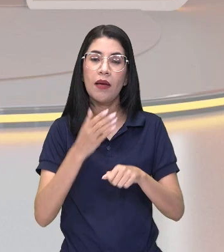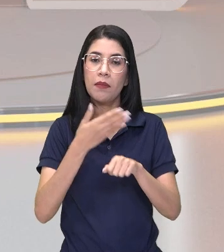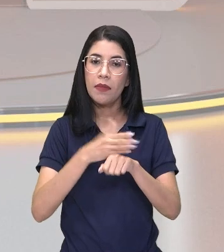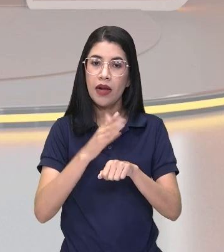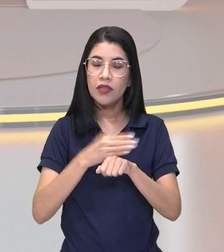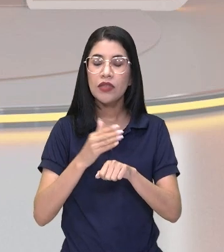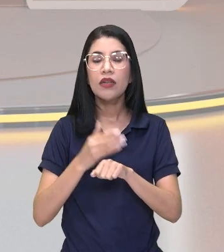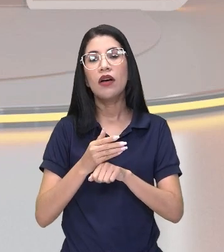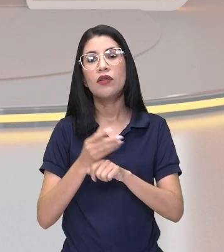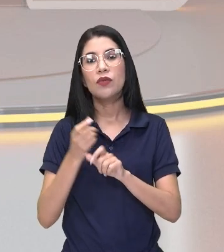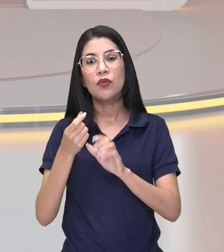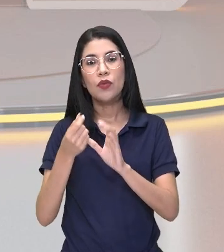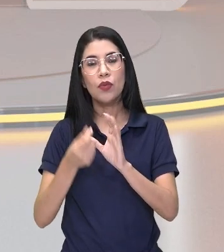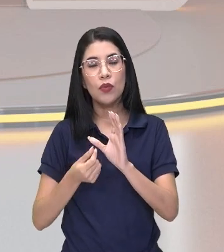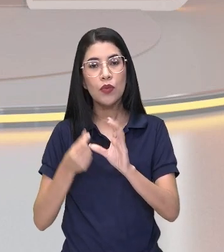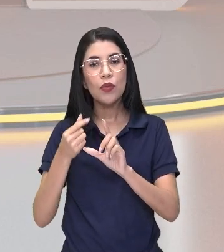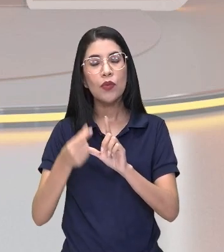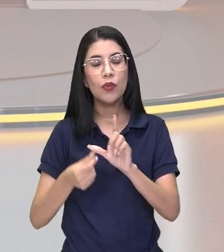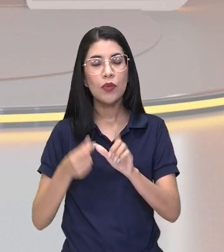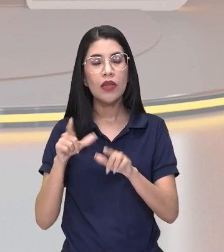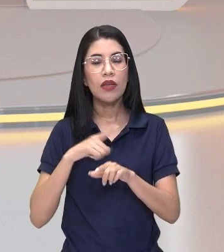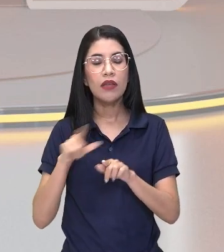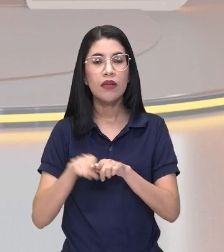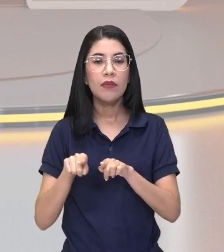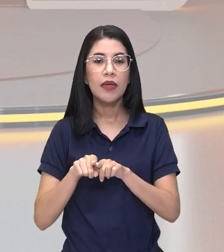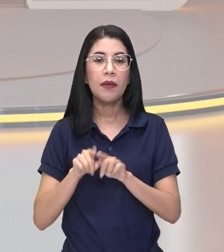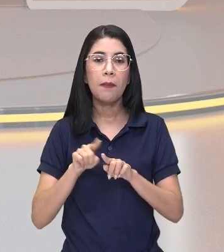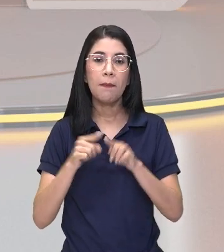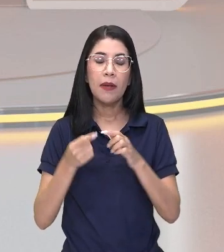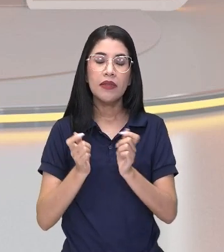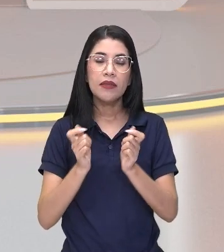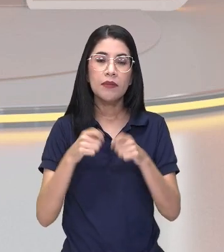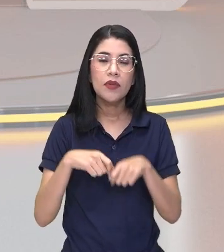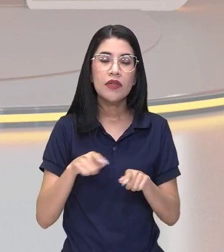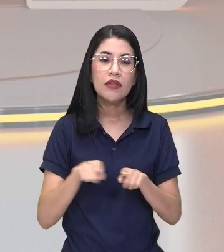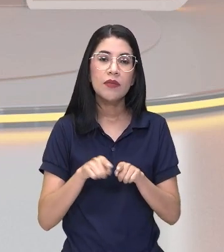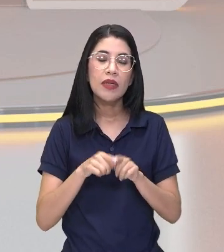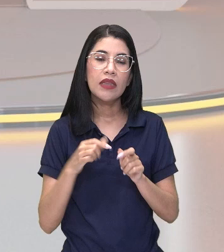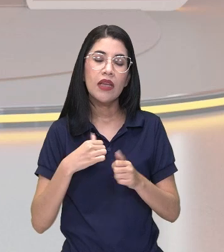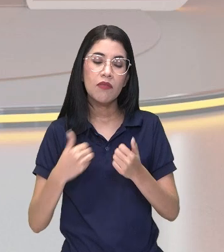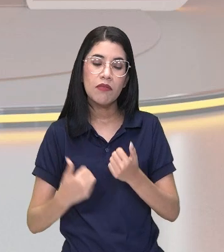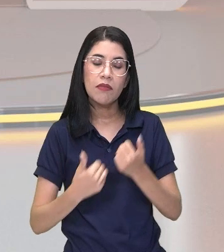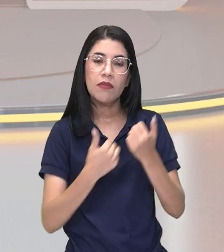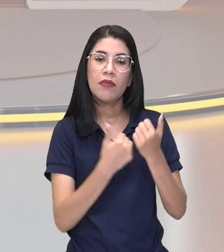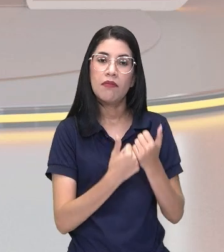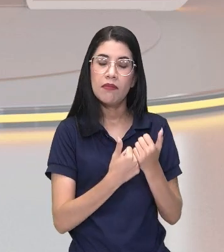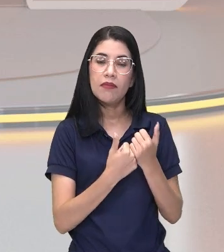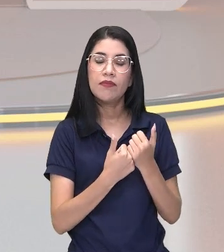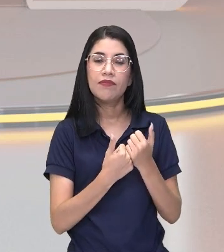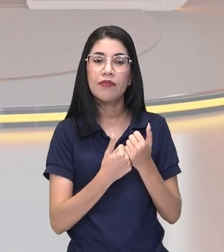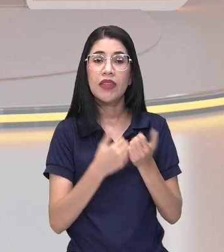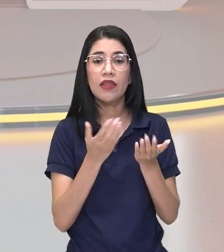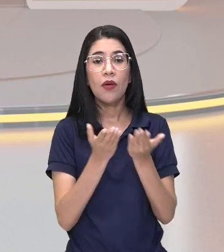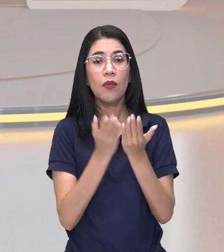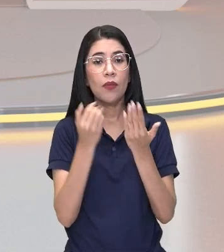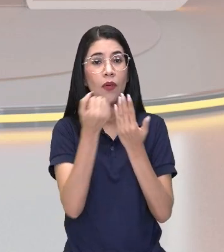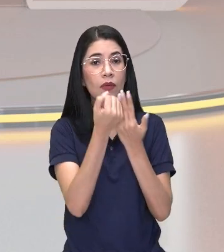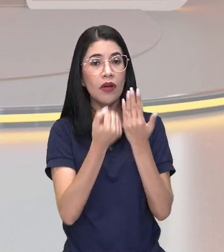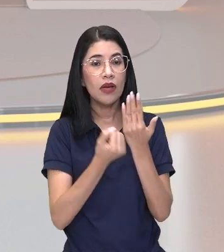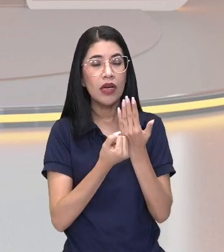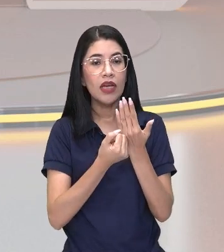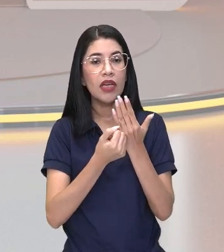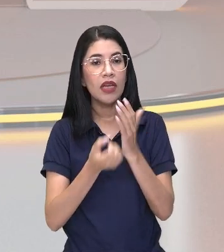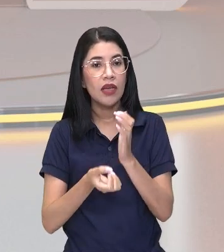lucrativa, mas tendo ali uma muleta religiosa onde eles poderiam se amparar, e o protestantismo, que